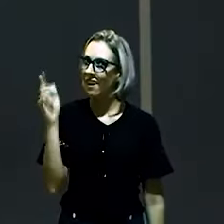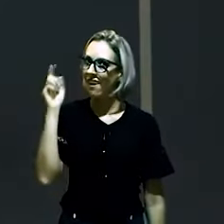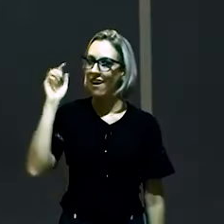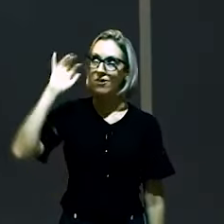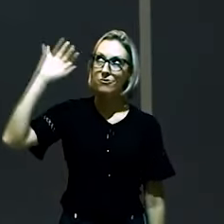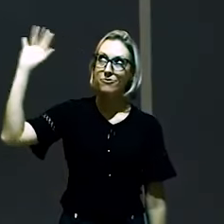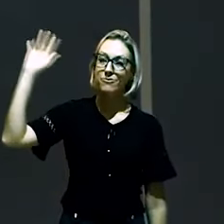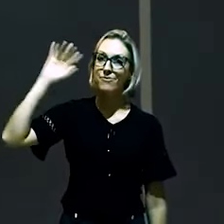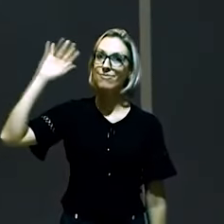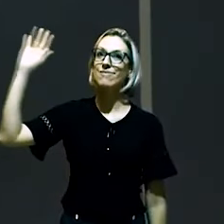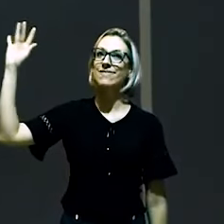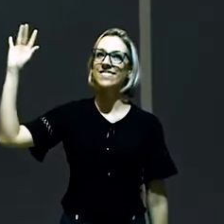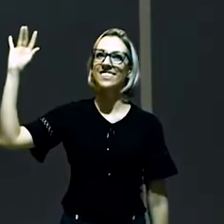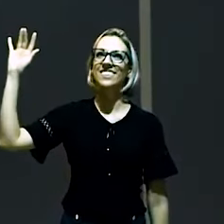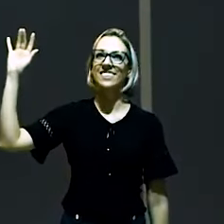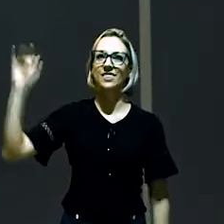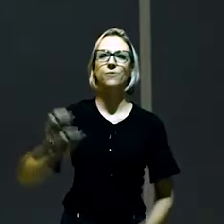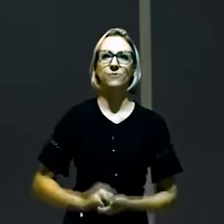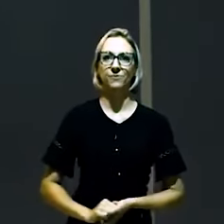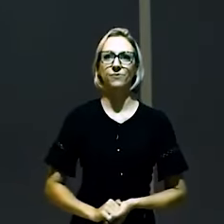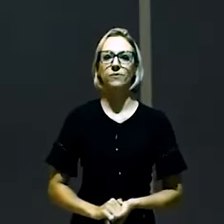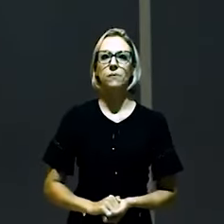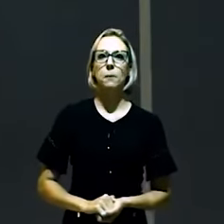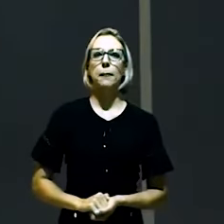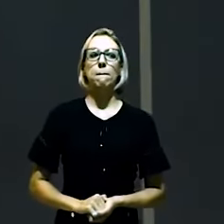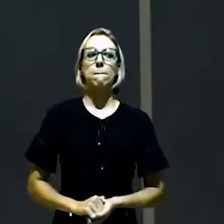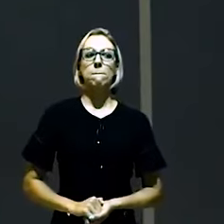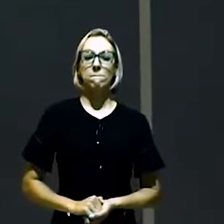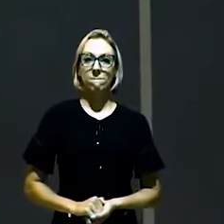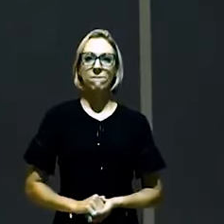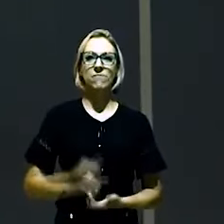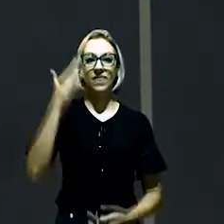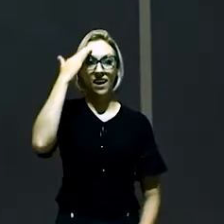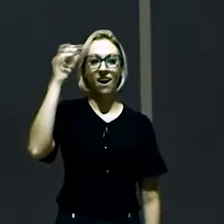menos 7 bilhões de reais.